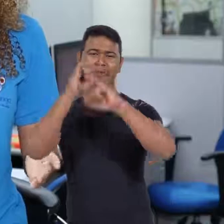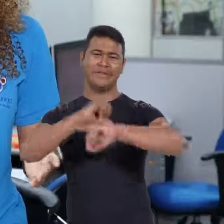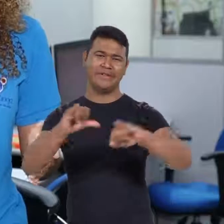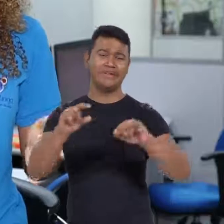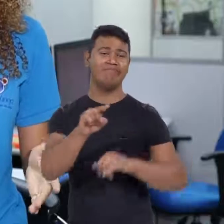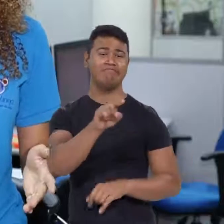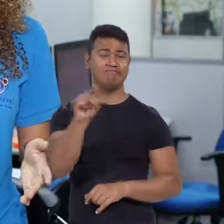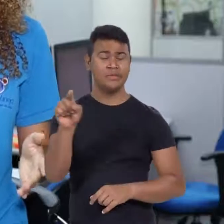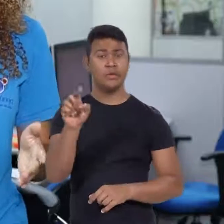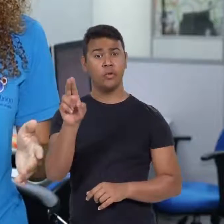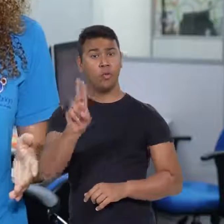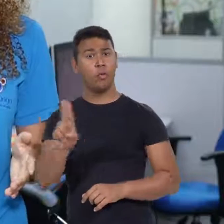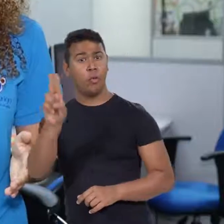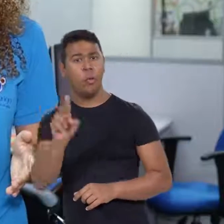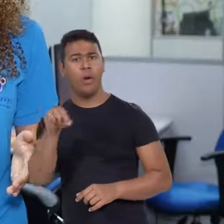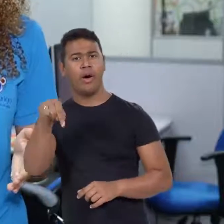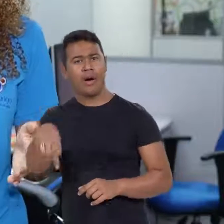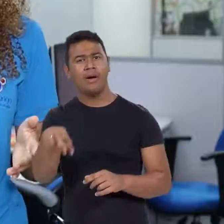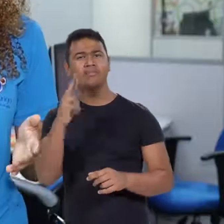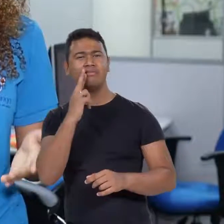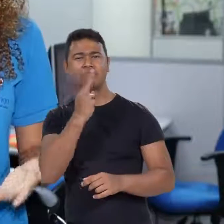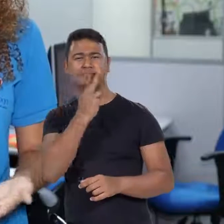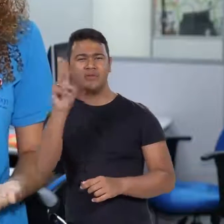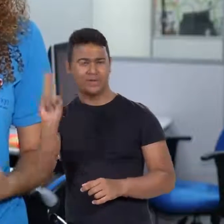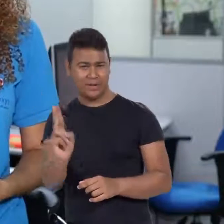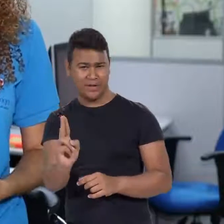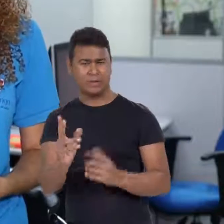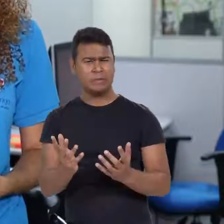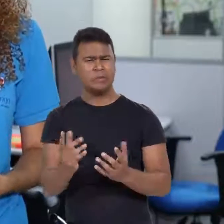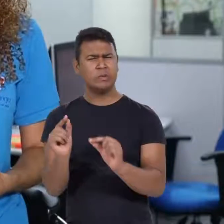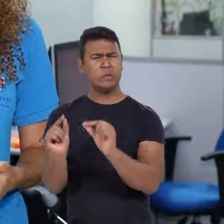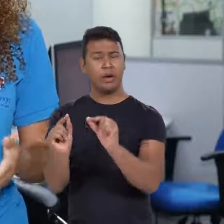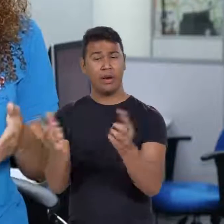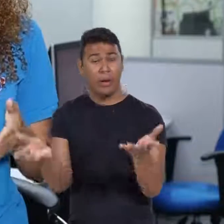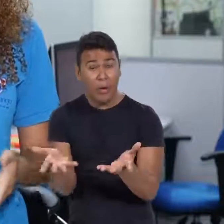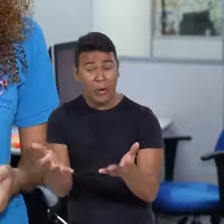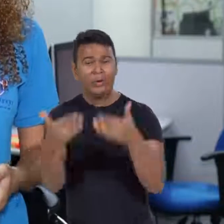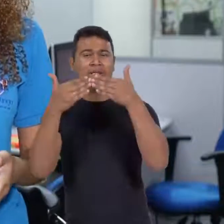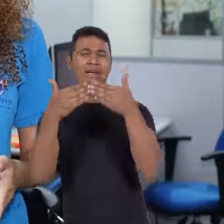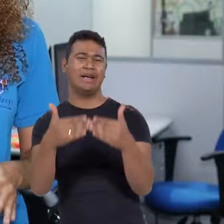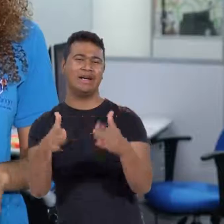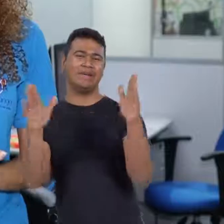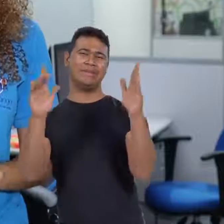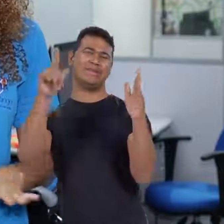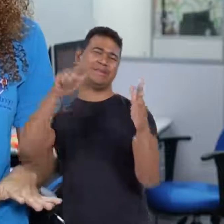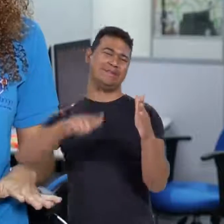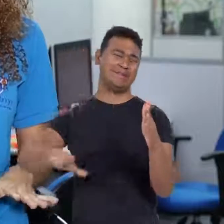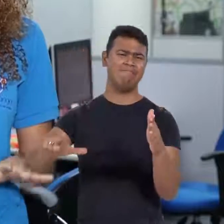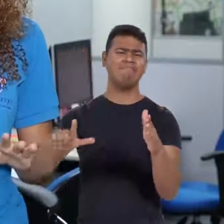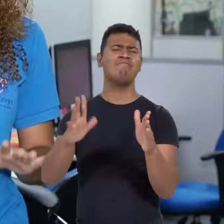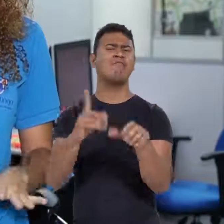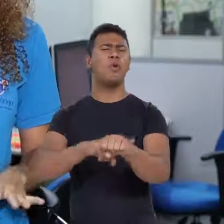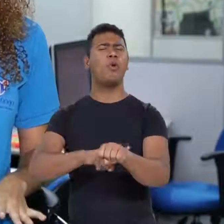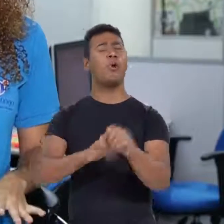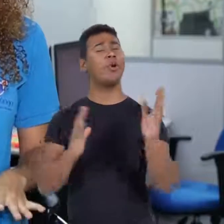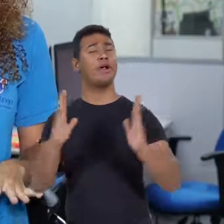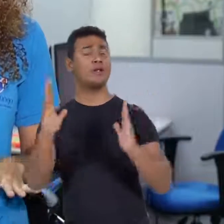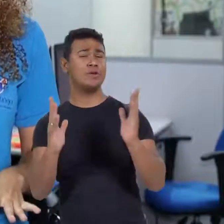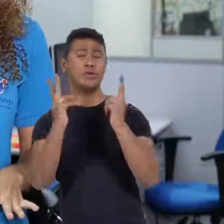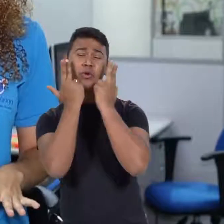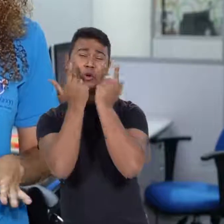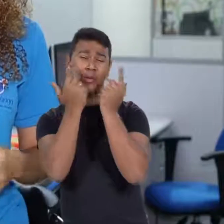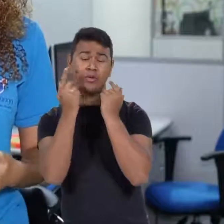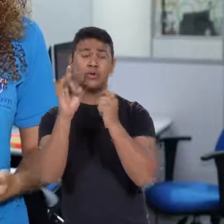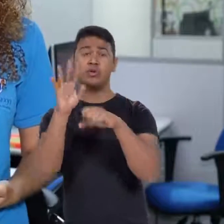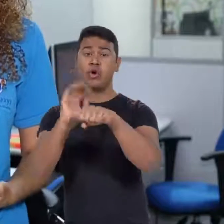Uma boa notícia para os usuários dos restaurantes universitários da Univasf. A partir de hoje, os RUs voltam a funcionar normalmente,